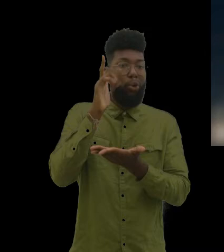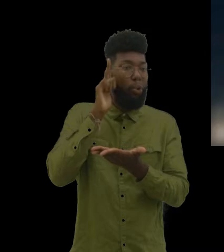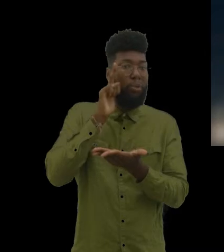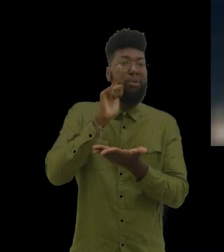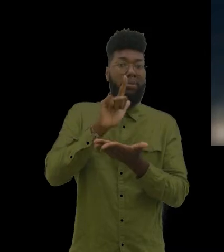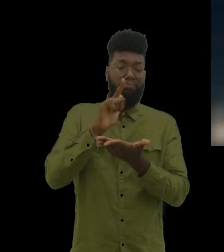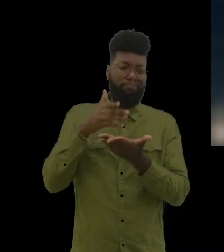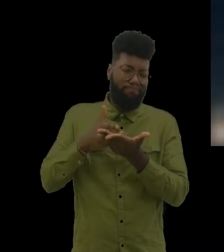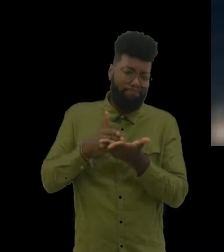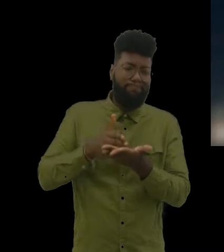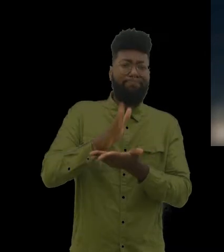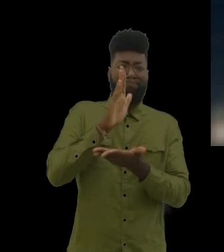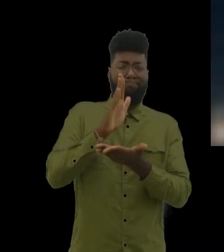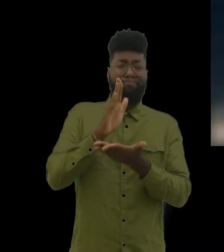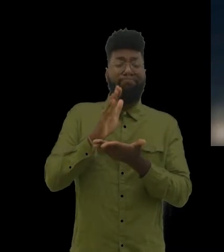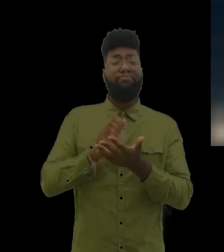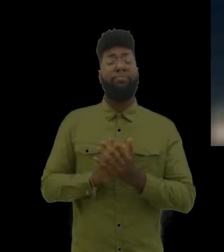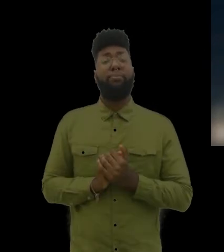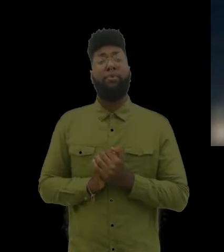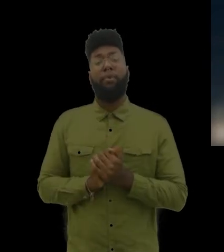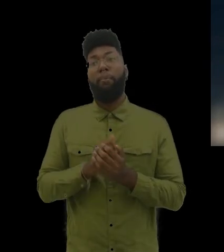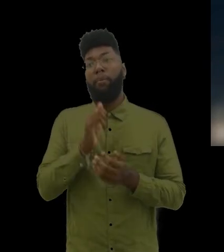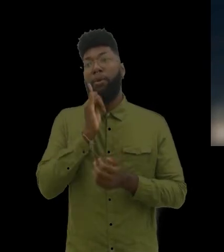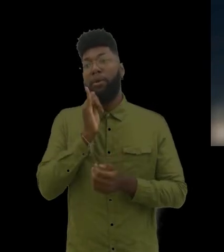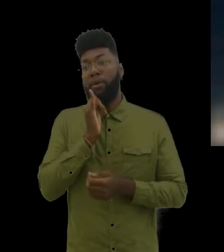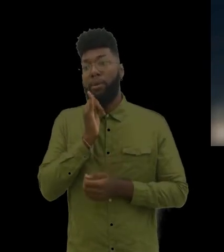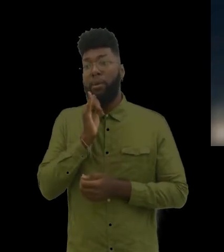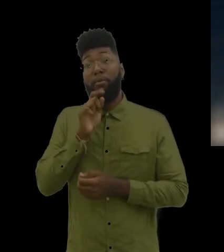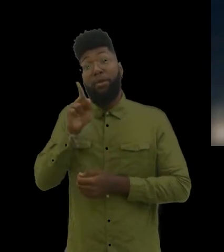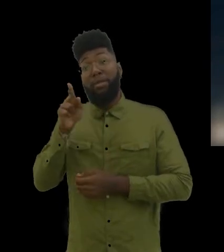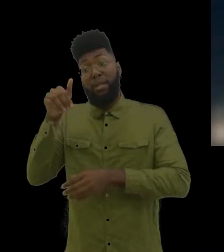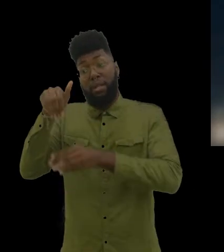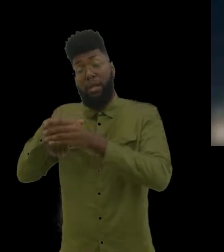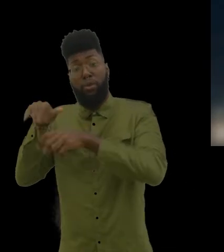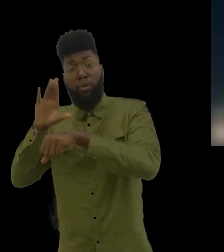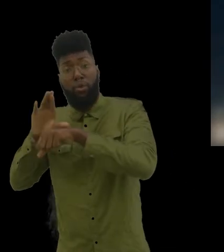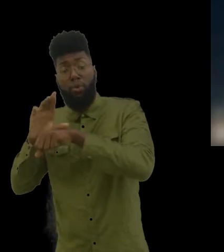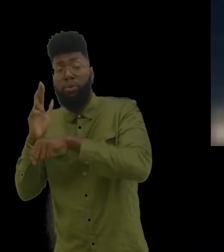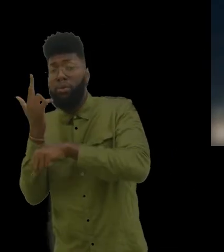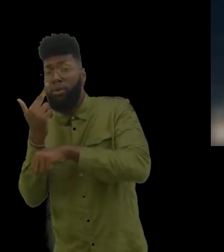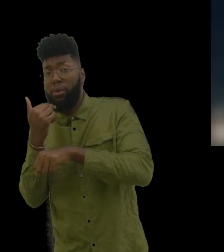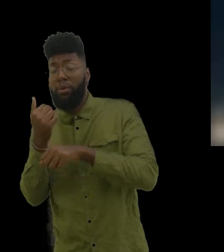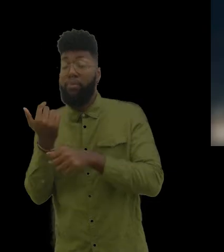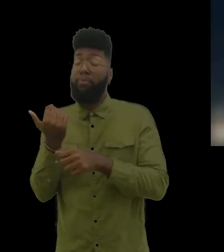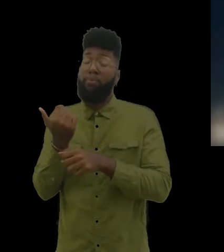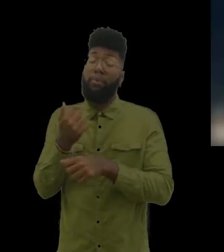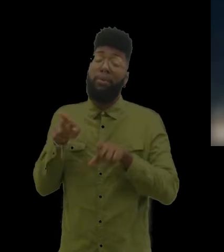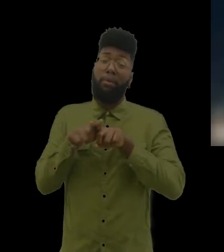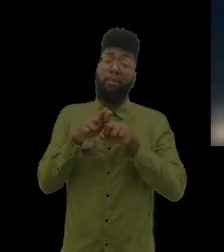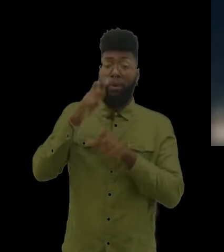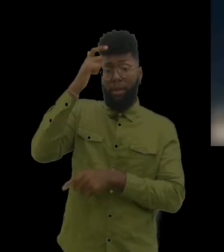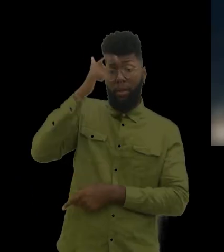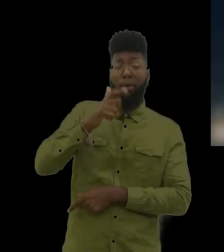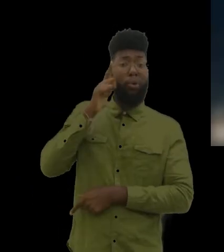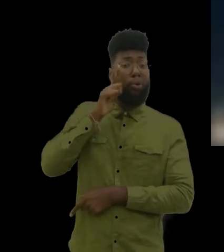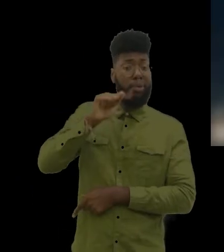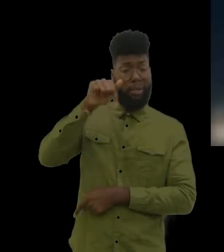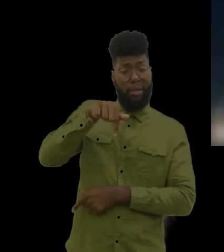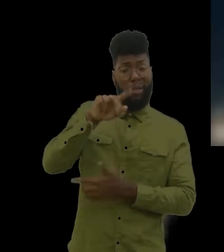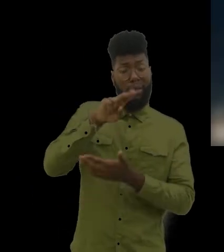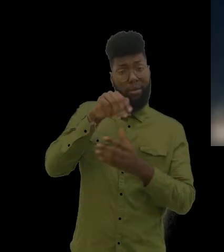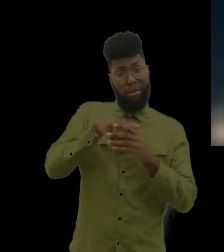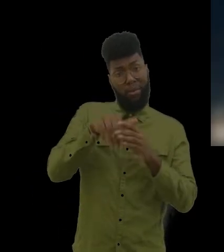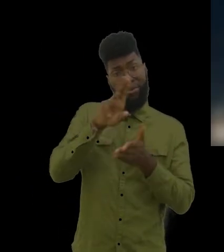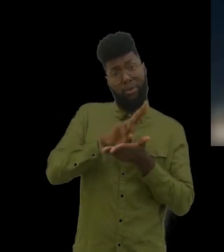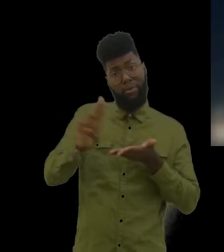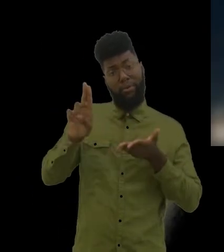está conseguindo agora dentro da nutrição e como eu consegui dentro da universidade, né? E como é bom, sabe, né, prof, a gente se fortalecer